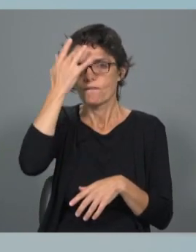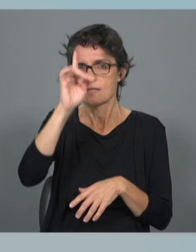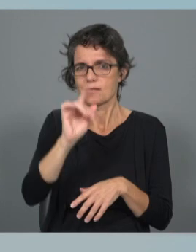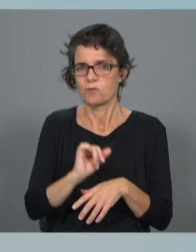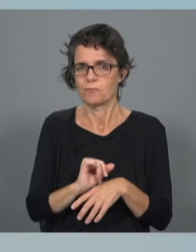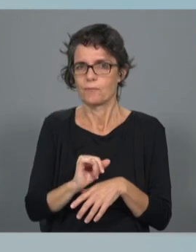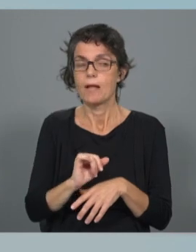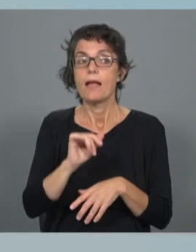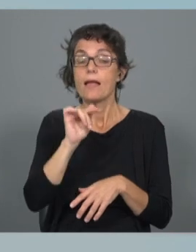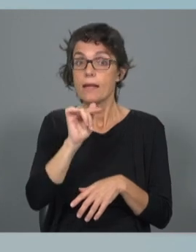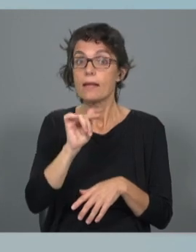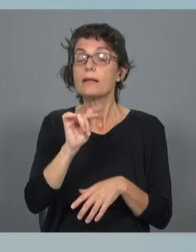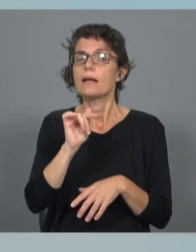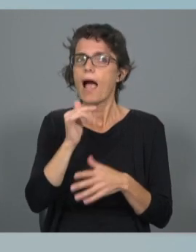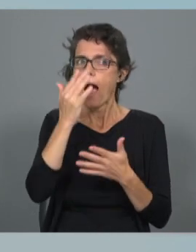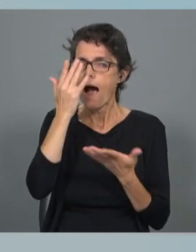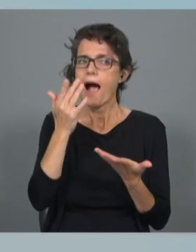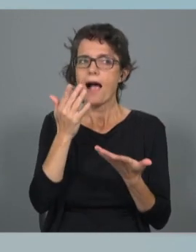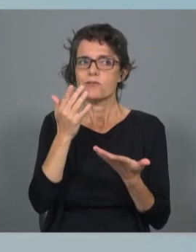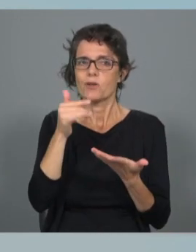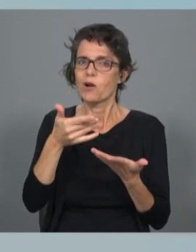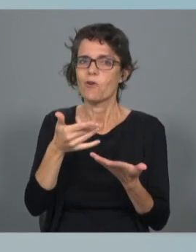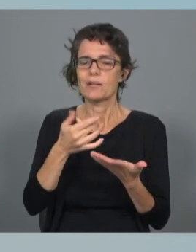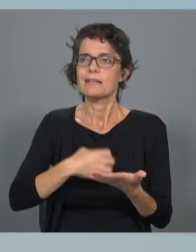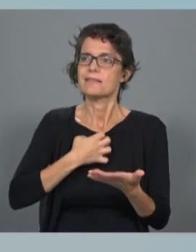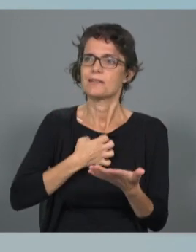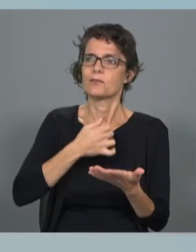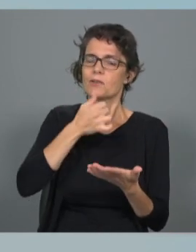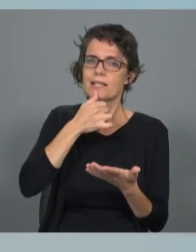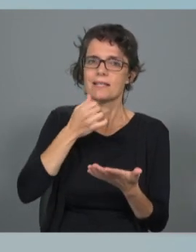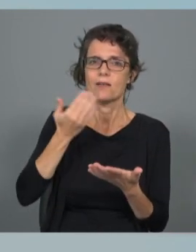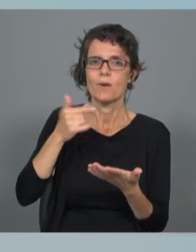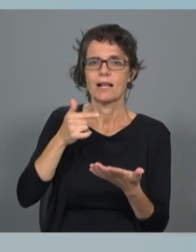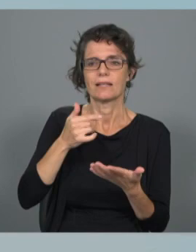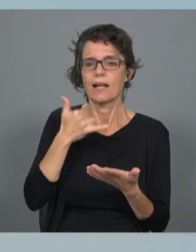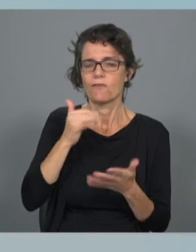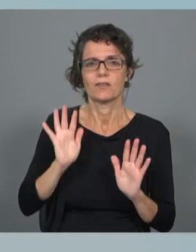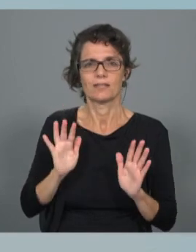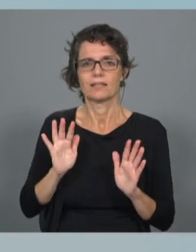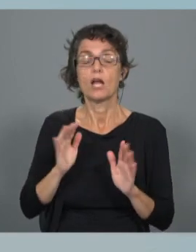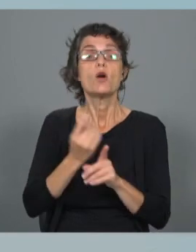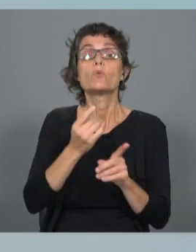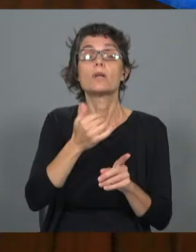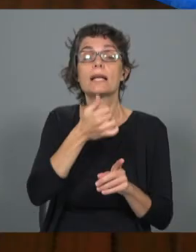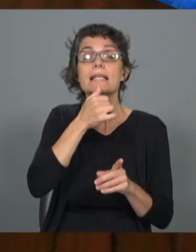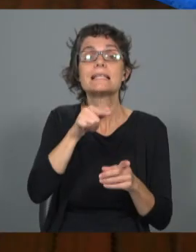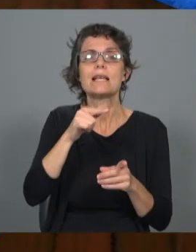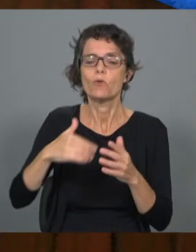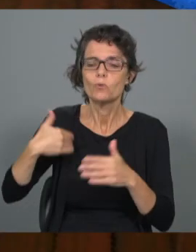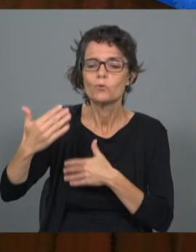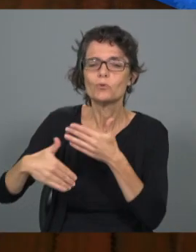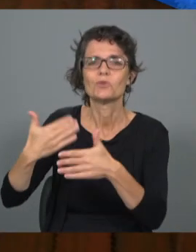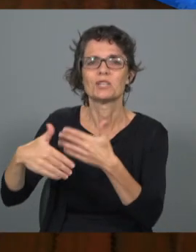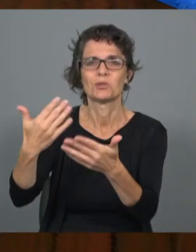uma escolha feliz. Porque estas escolhas não se fazem num momento, nem terminam num momento. Nós vamos continuando